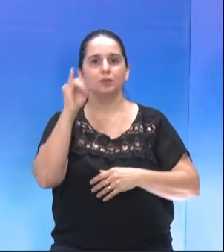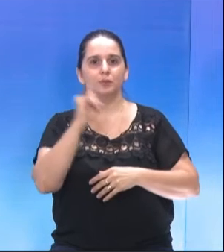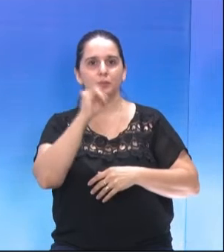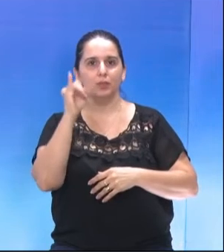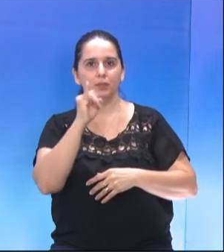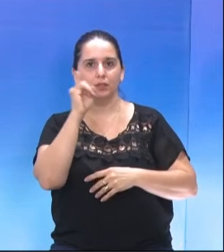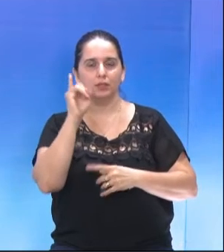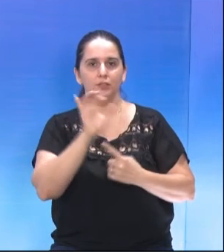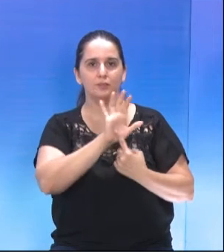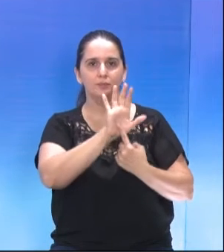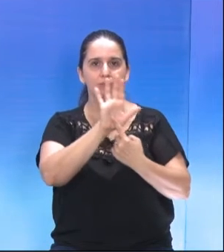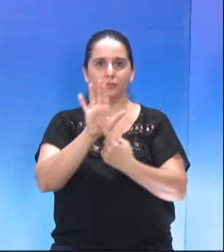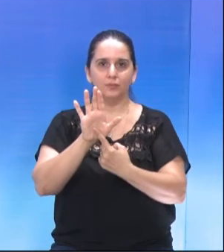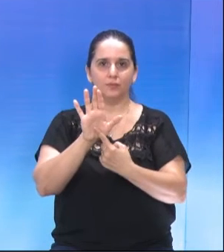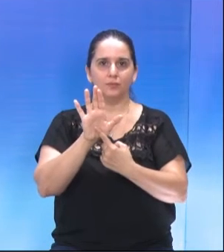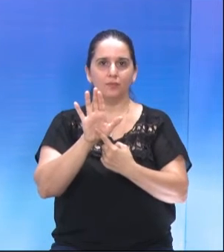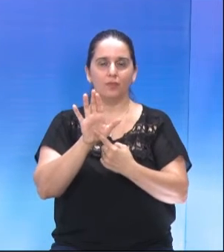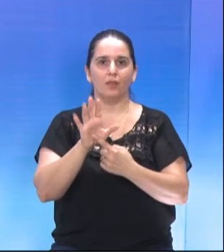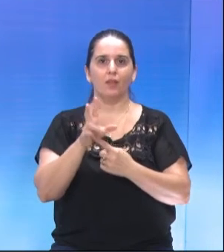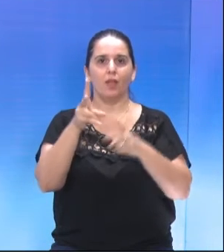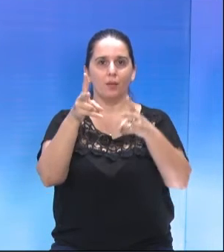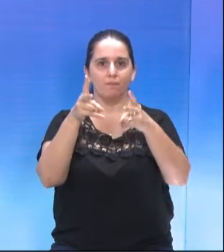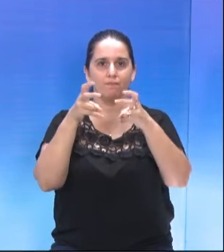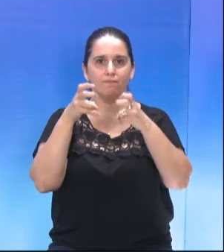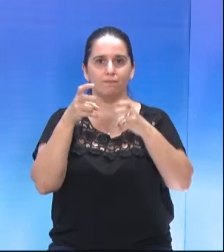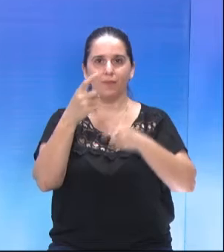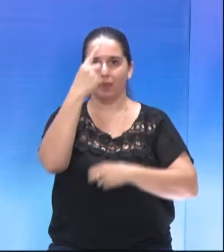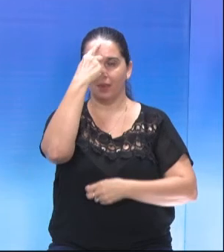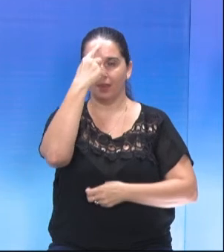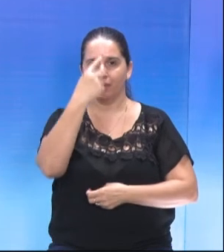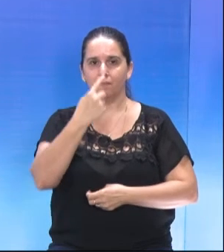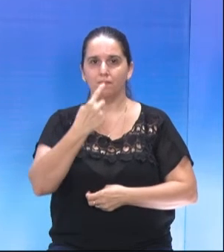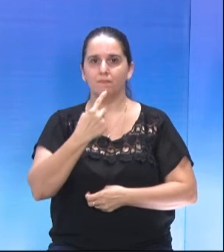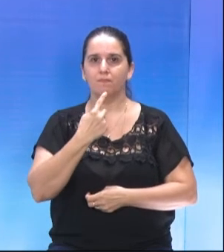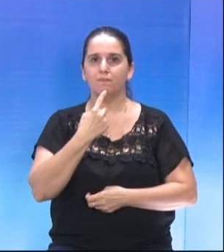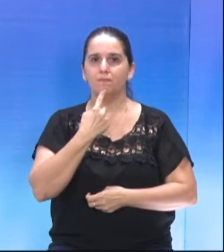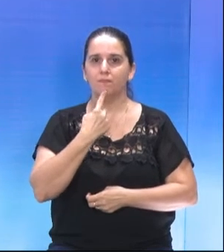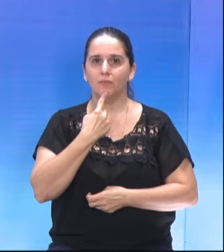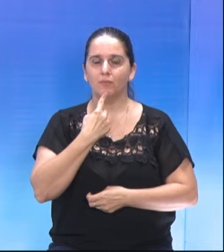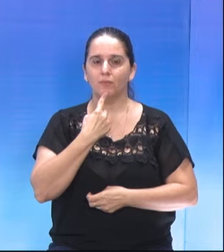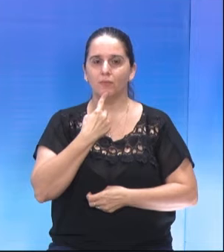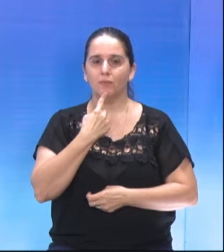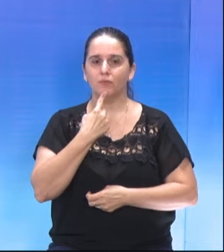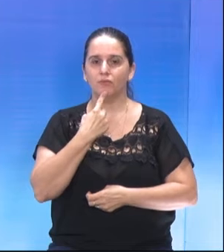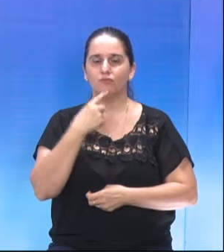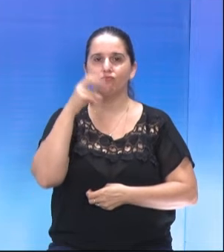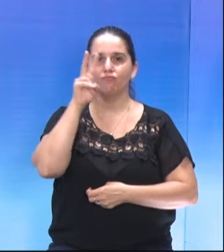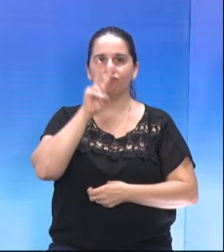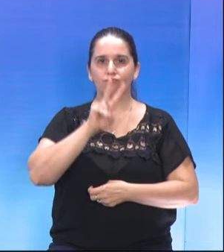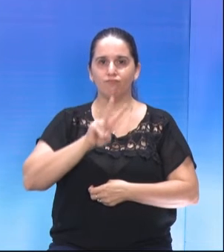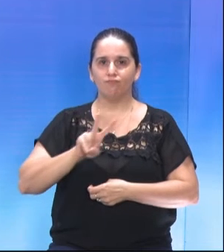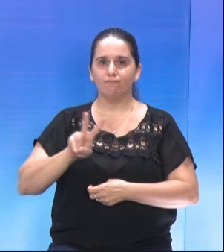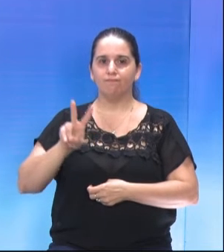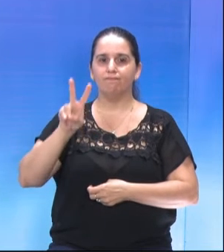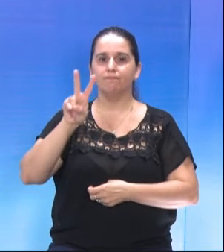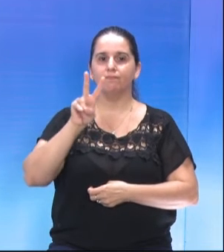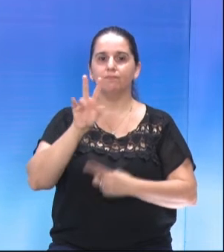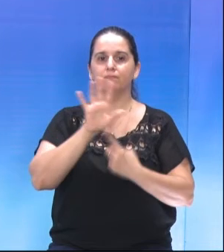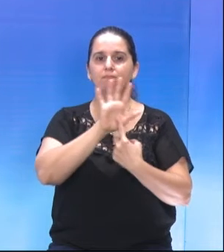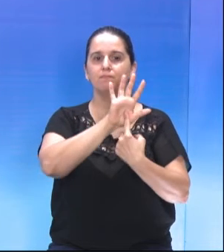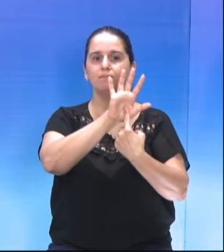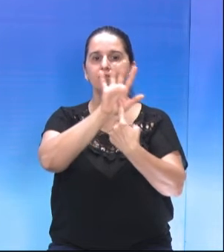isso, eu quero que vocês observem bem essa imagem, no qual vamos fazer uma leitura. Esta imagem,